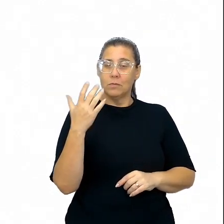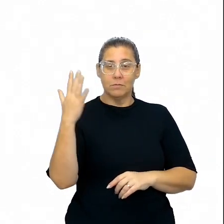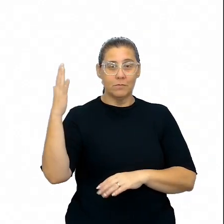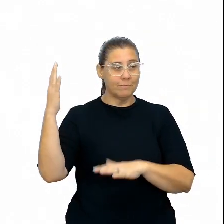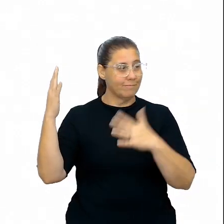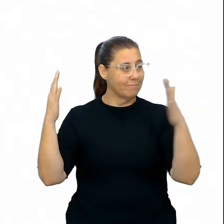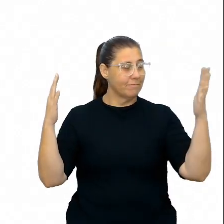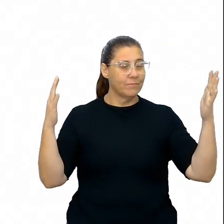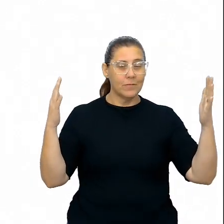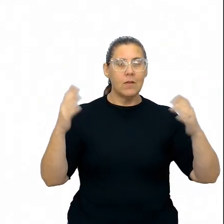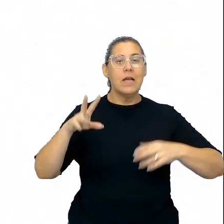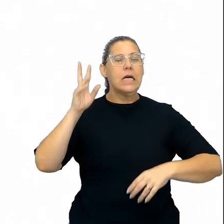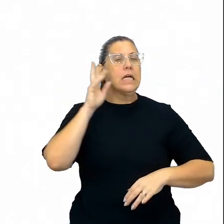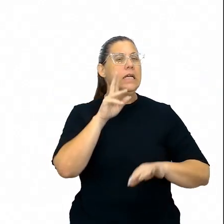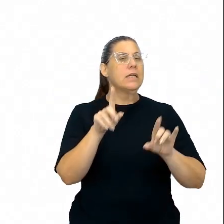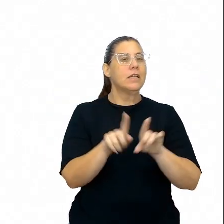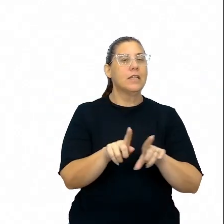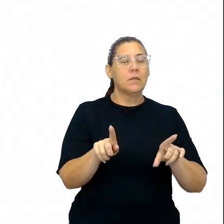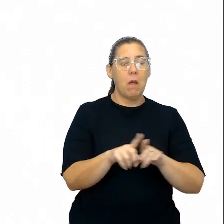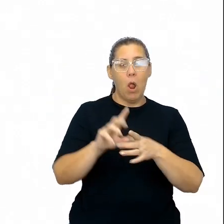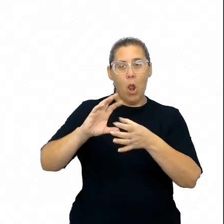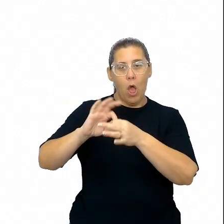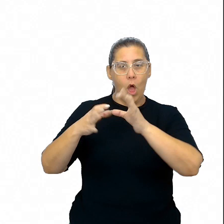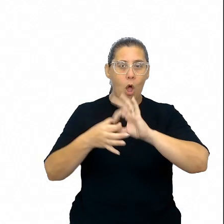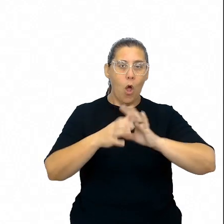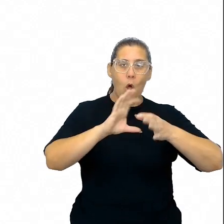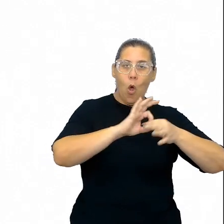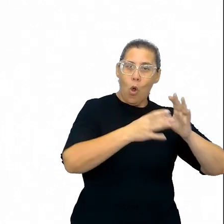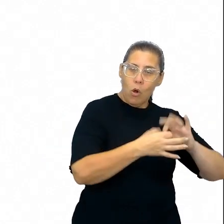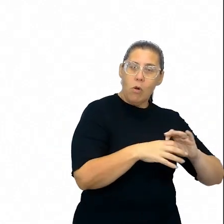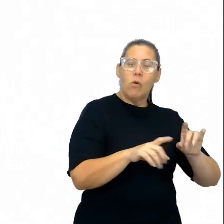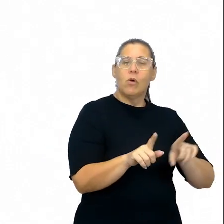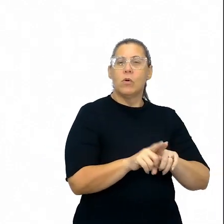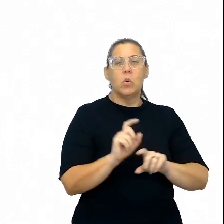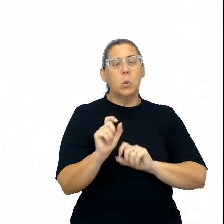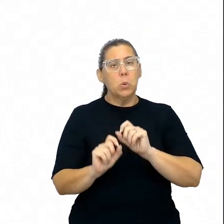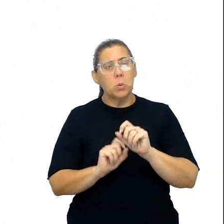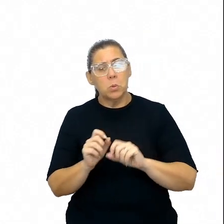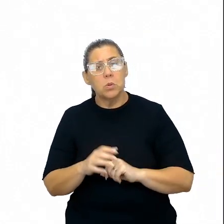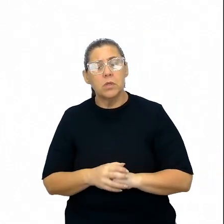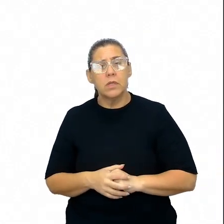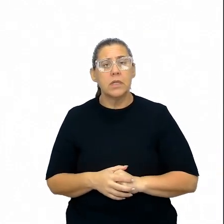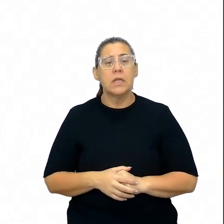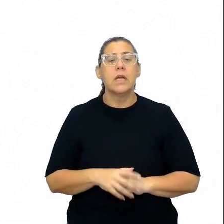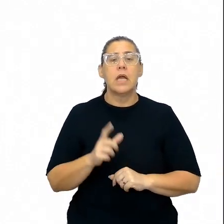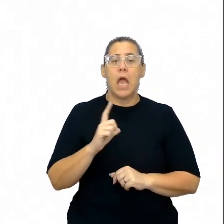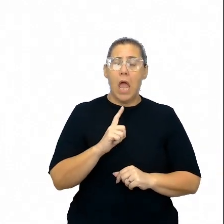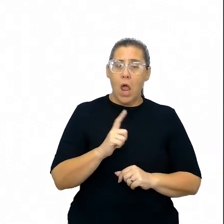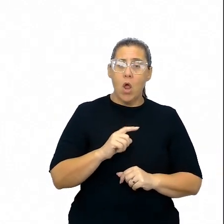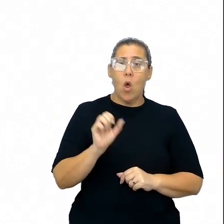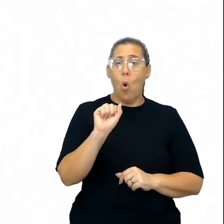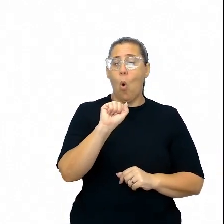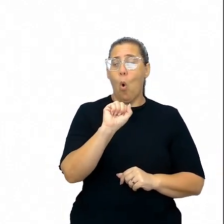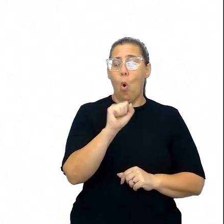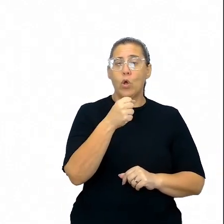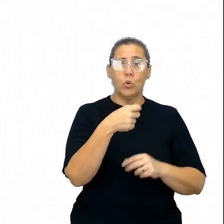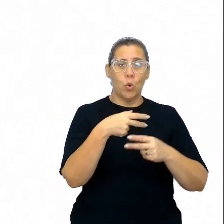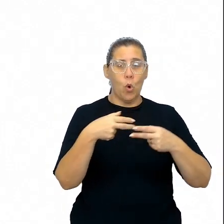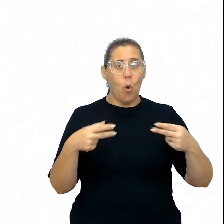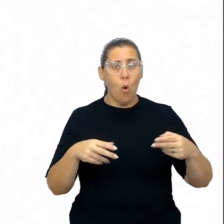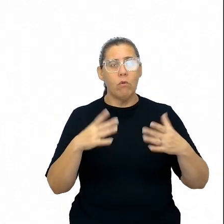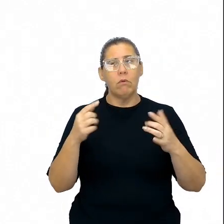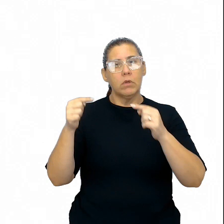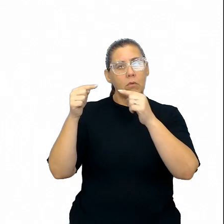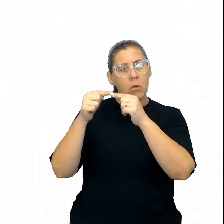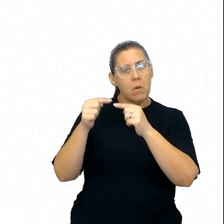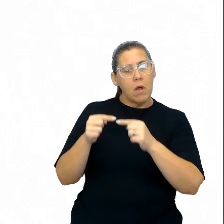eu falo assim, olha, lembra nas Olimpíadas tem aquele octógono, né? Que é uma prova que usa 8 coisas. Então a gente tem que